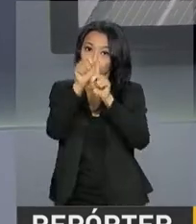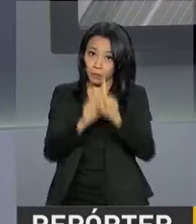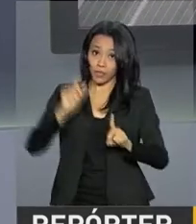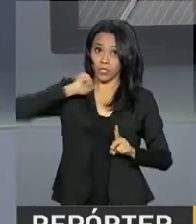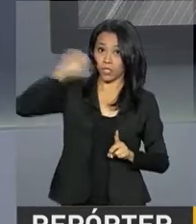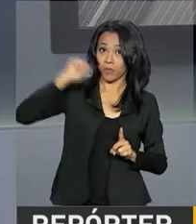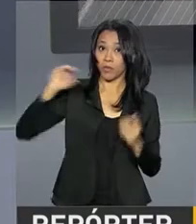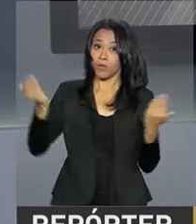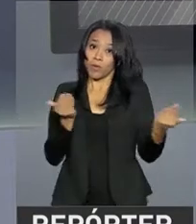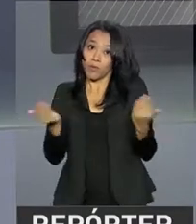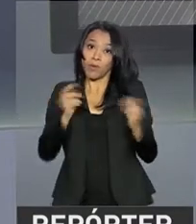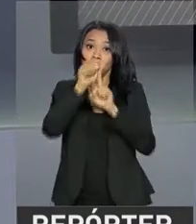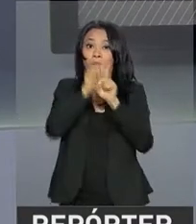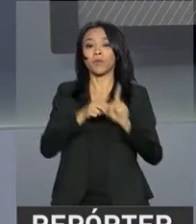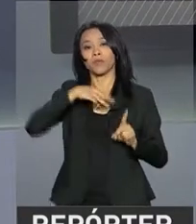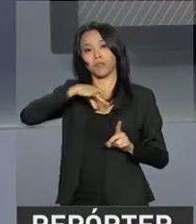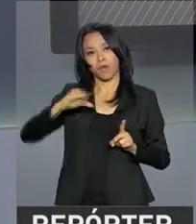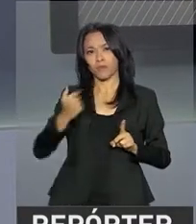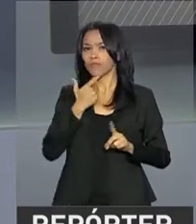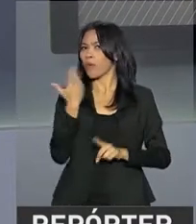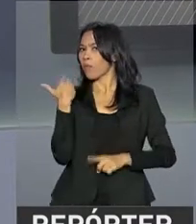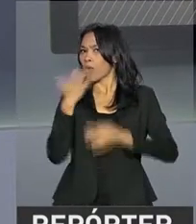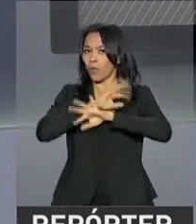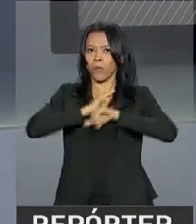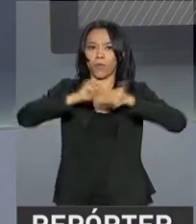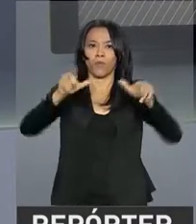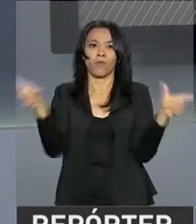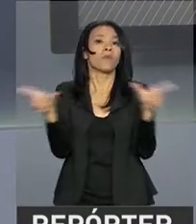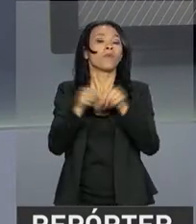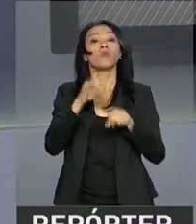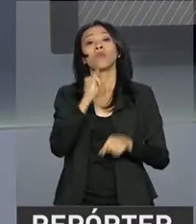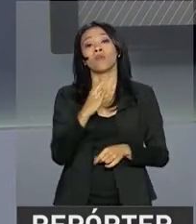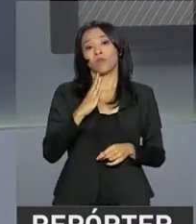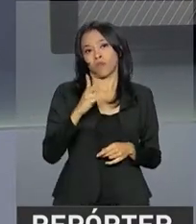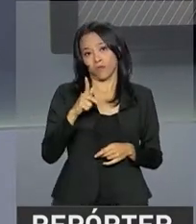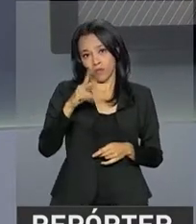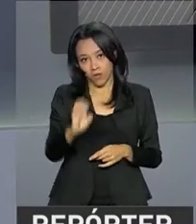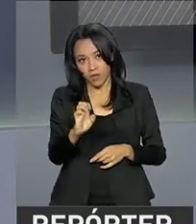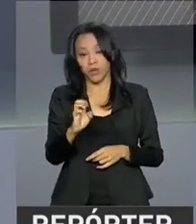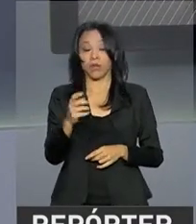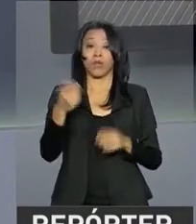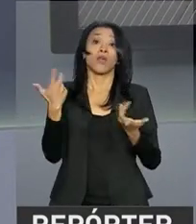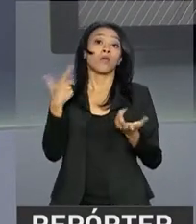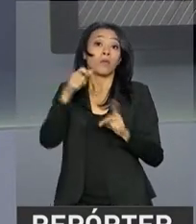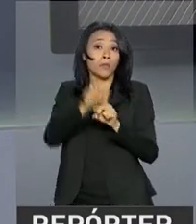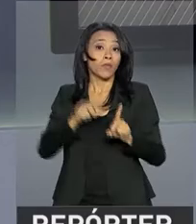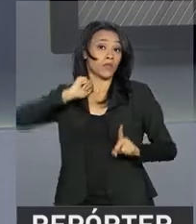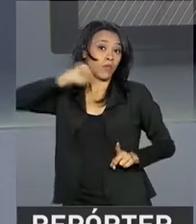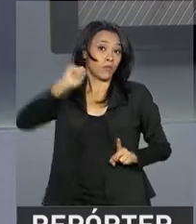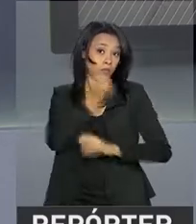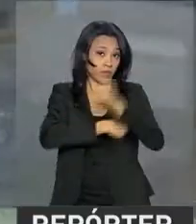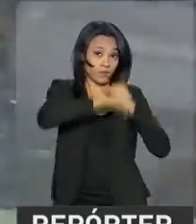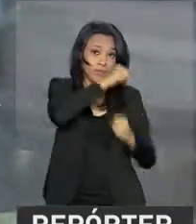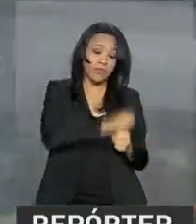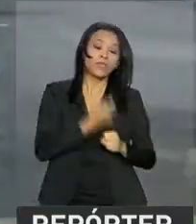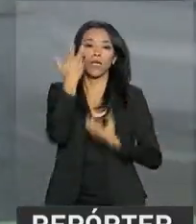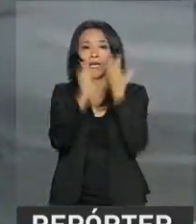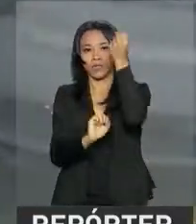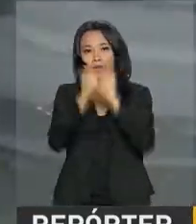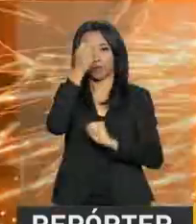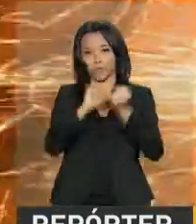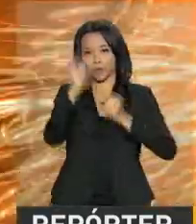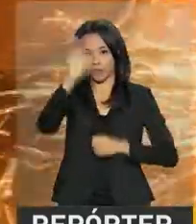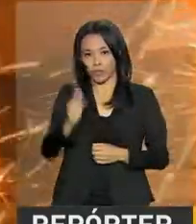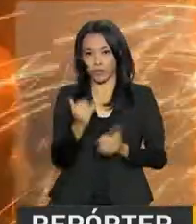segundo os dados divulgados agora há pouco pelo ibge é em relação a abril do ano passado a indústria brasileira avançou